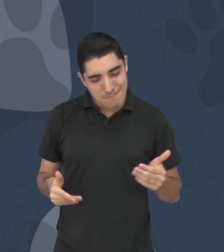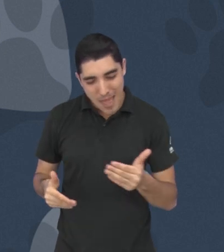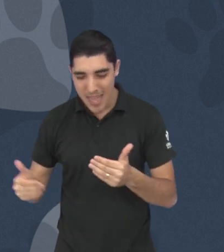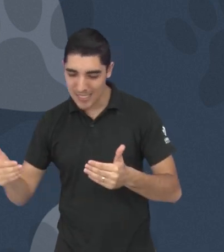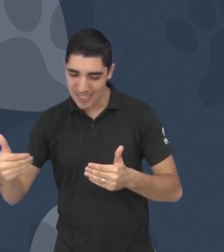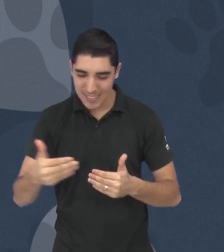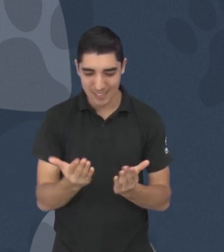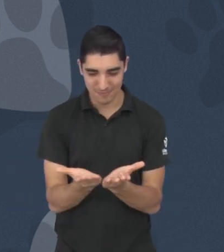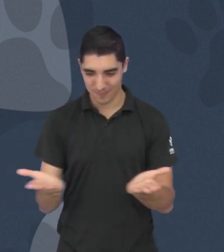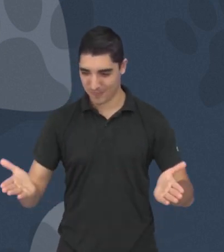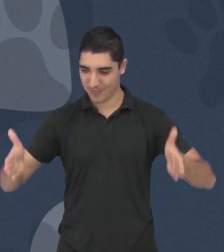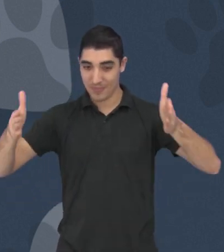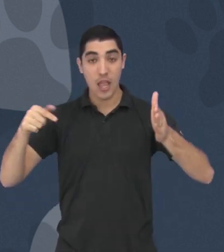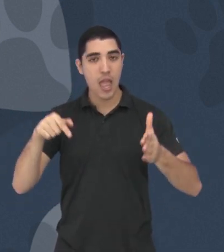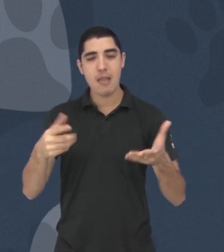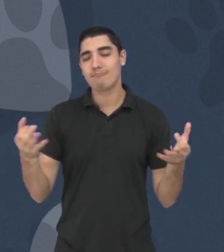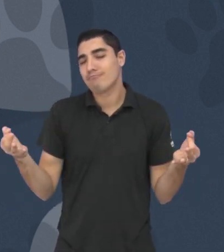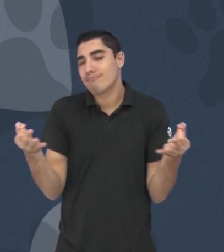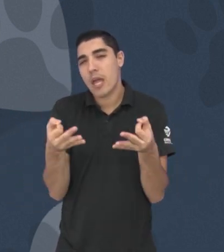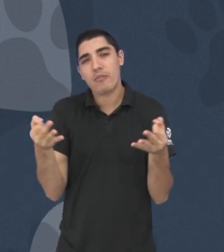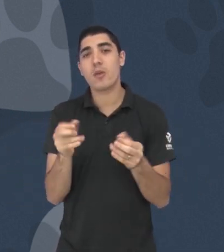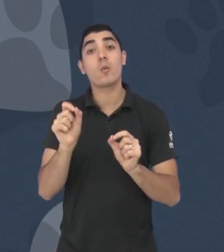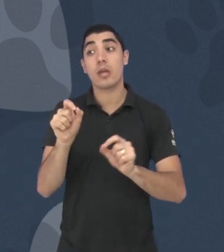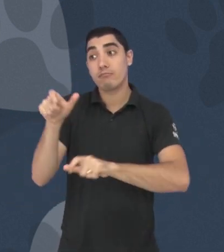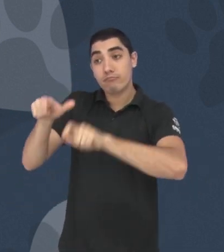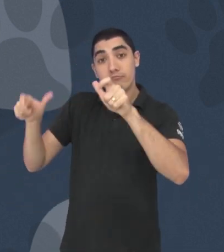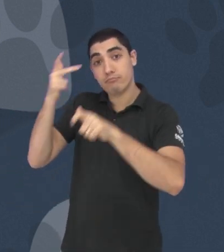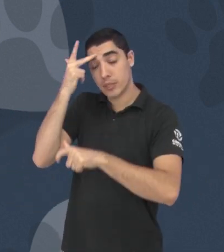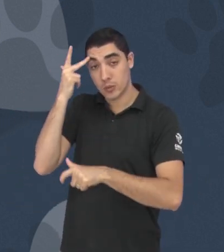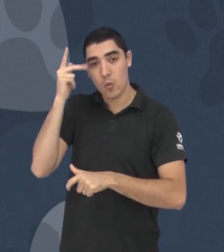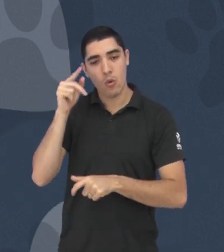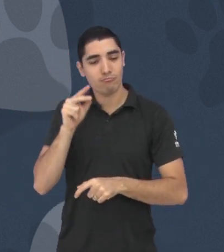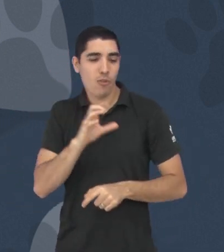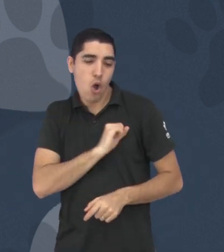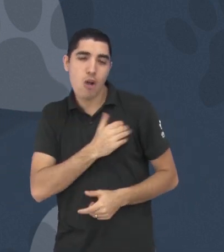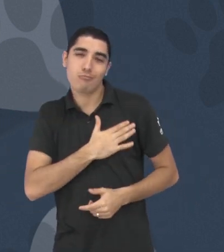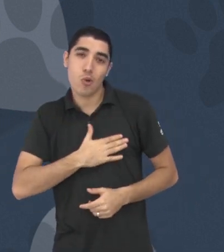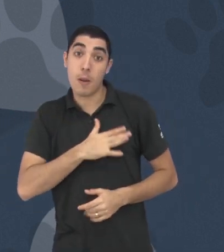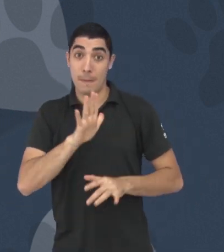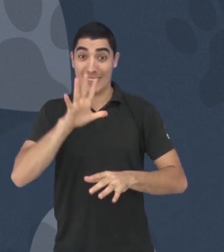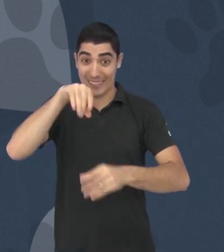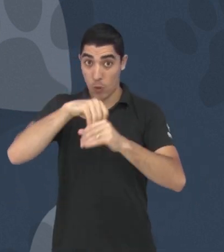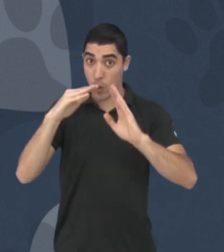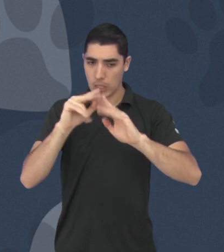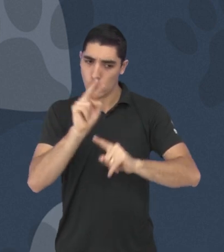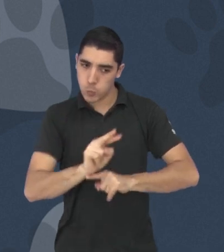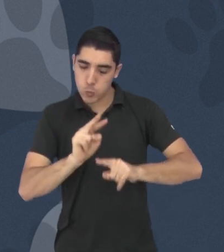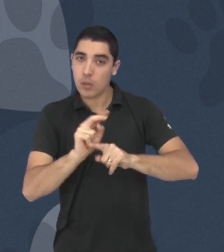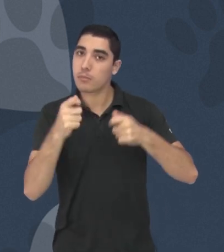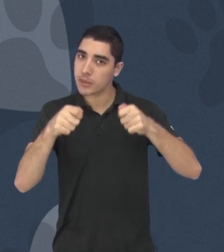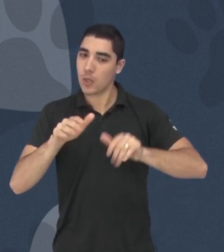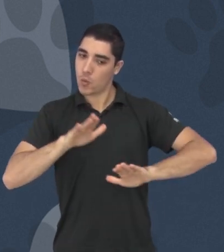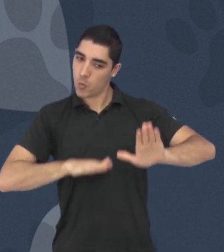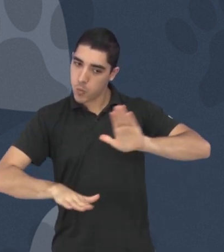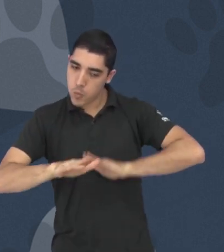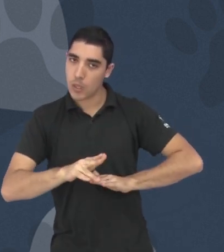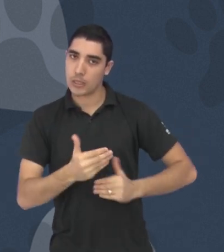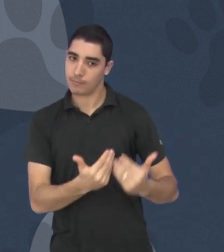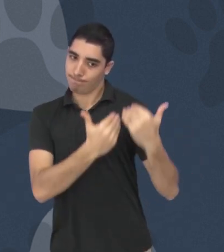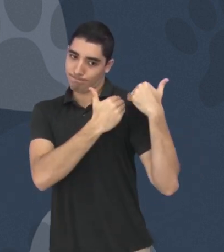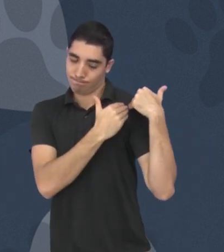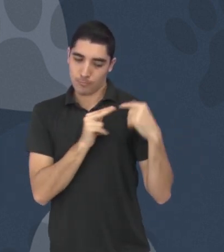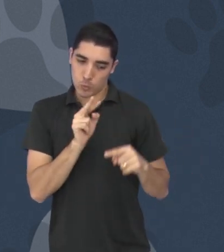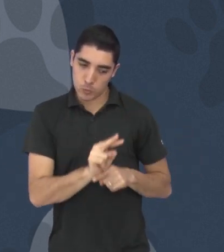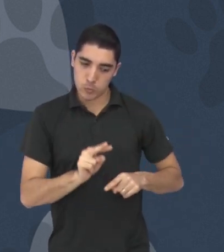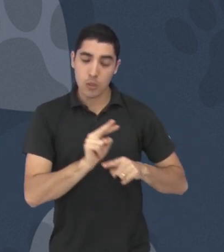num aquário são pets perfeitos para muita gente, mas manter esses bichos em casa exige cuidados e